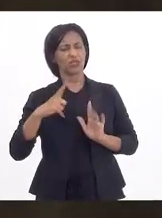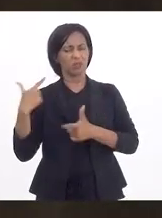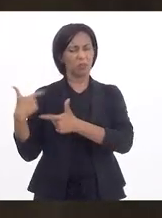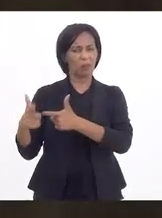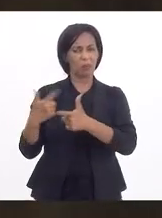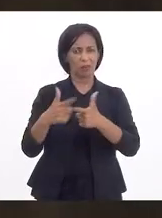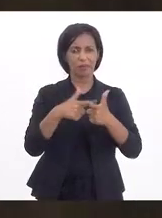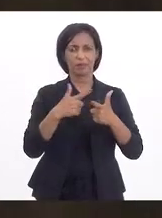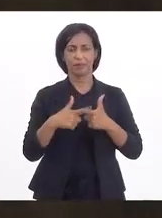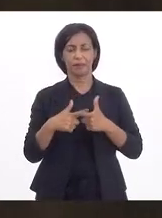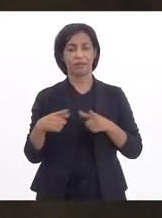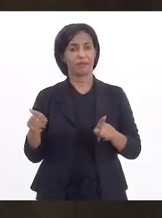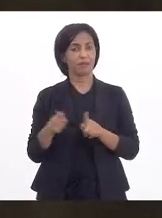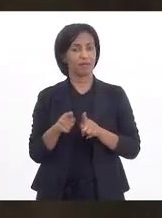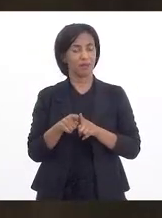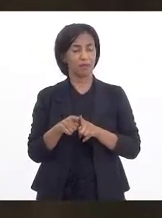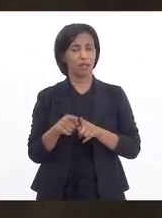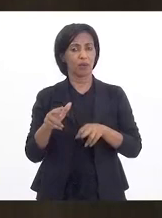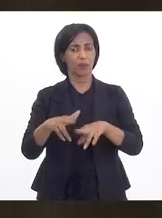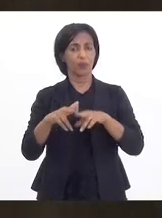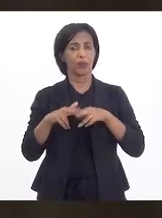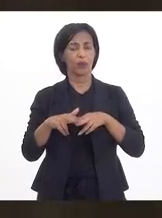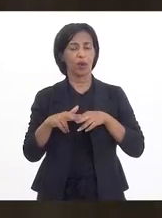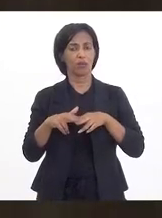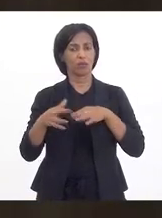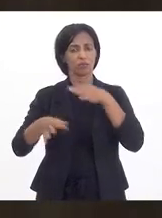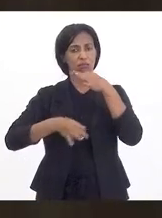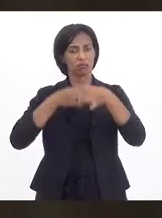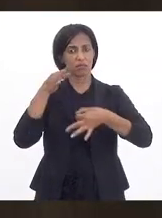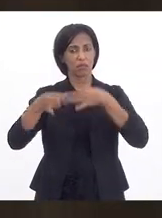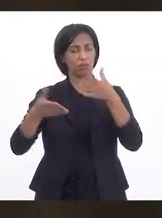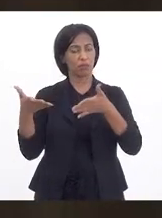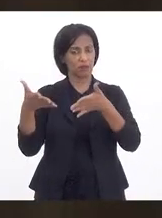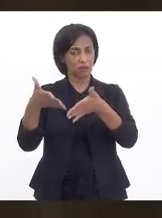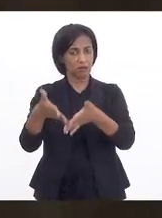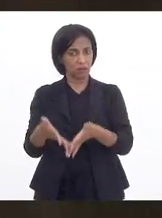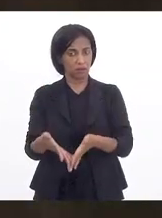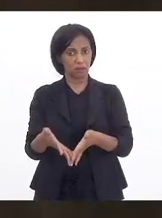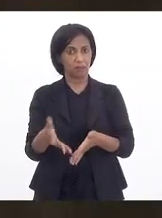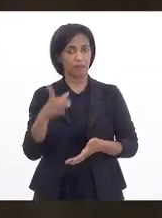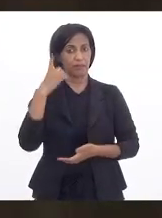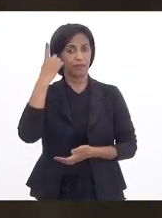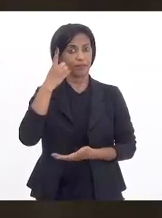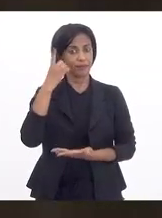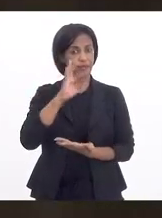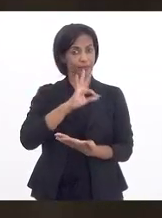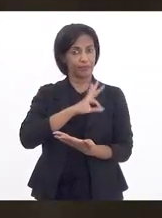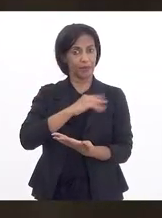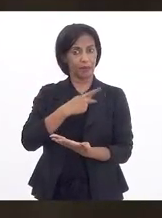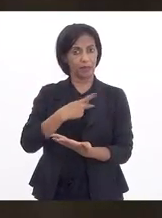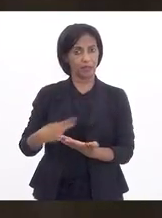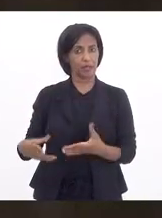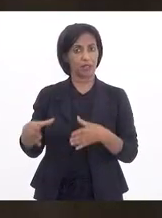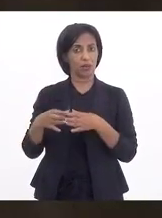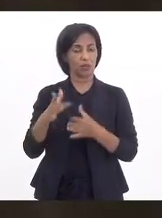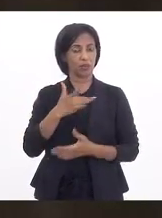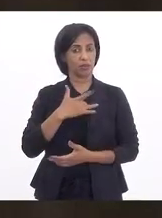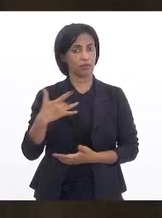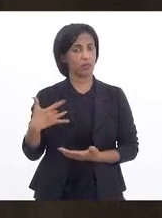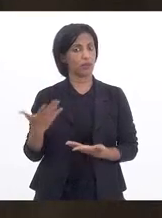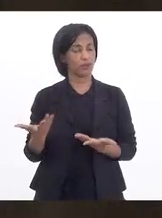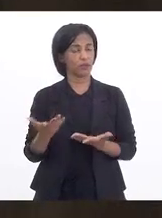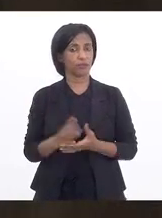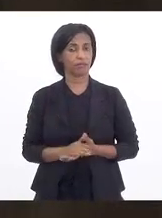muitos problemas sobretudo em função da argumentação aqui daquele nada pela deputada Martha Rocha presidente da Comissão de saúde